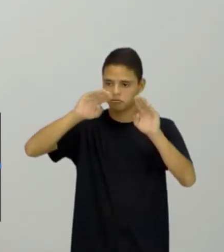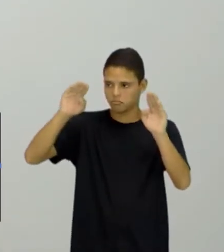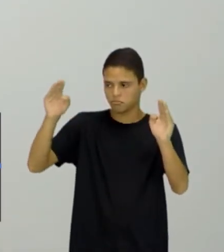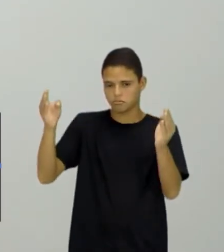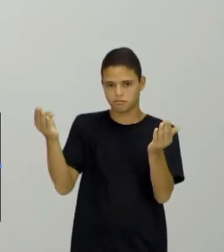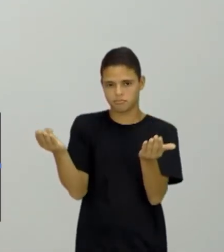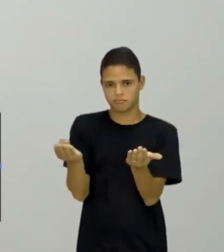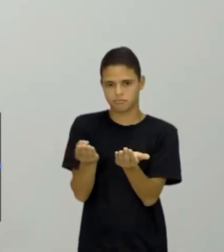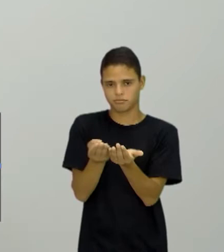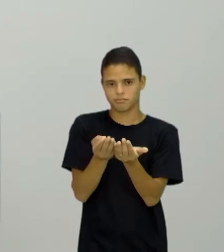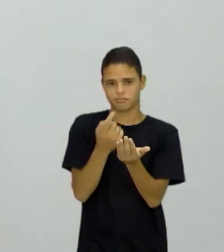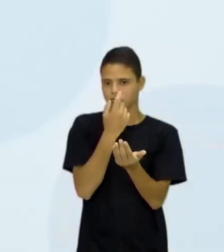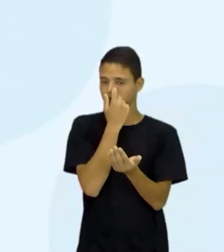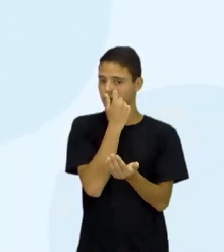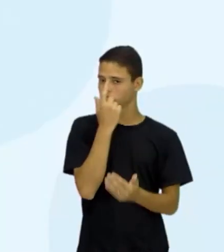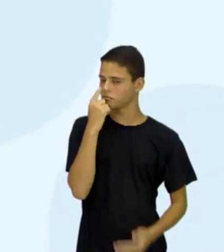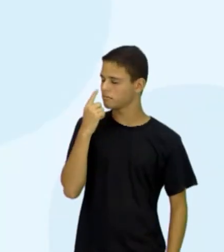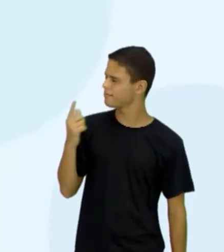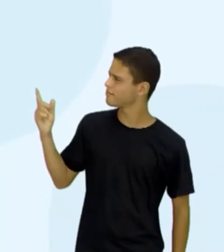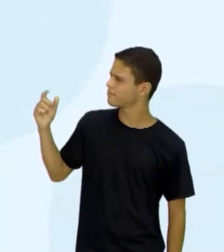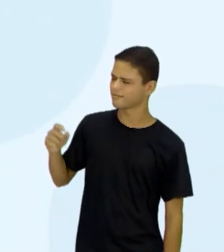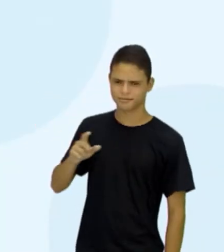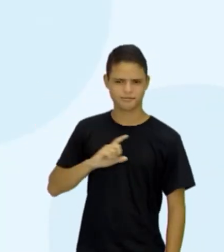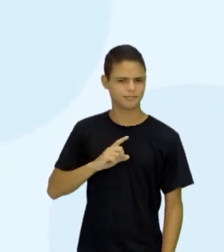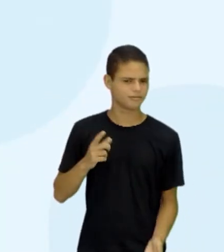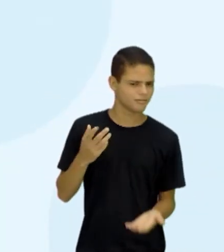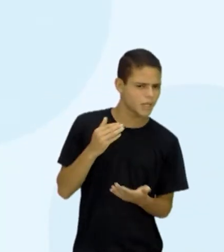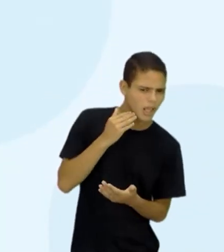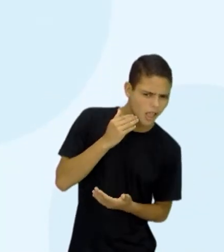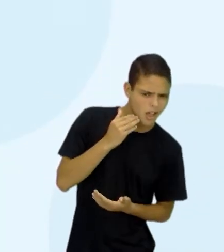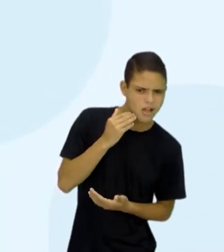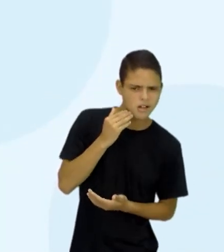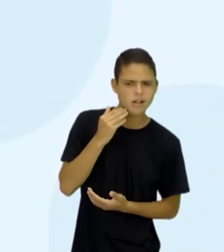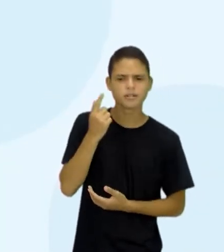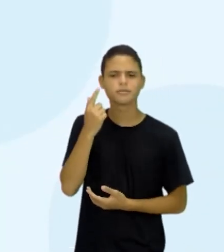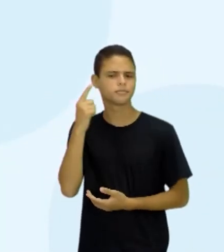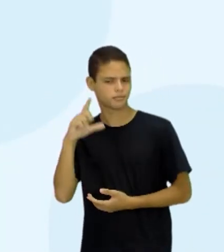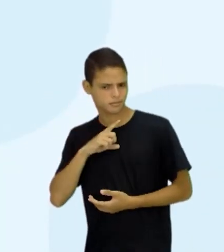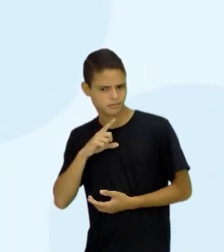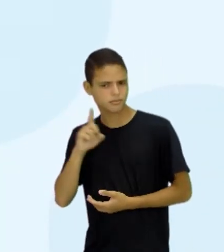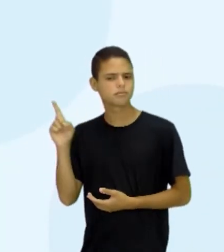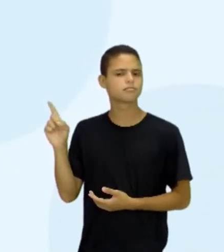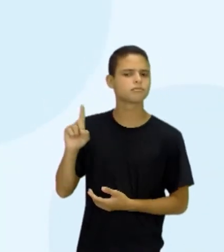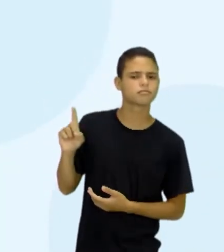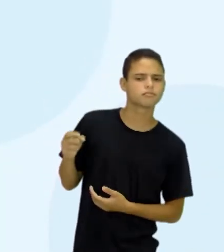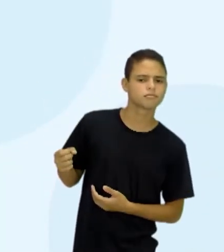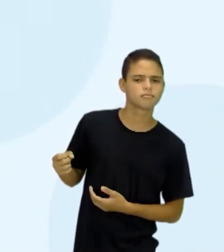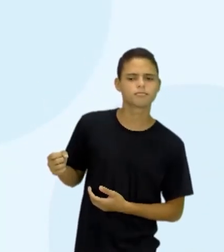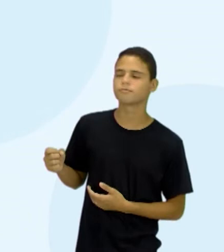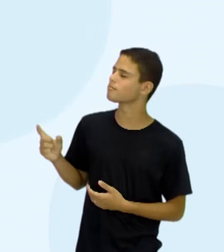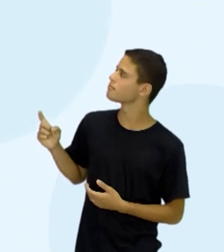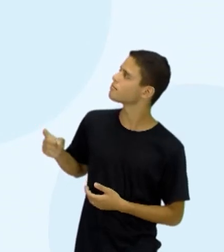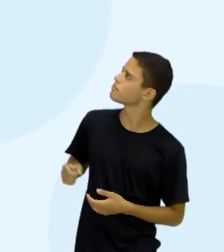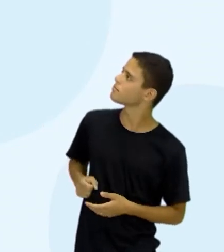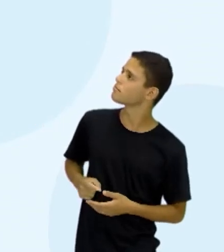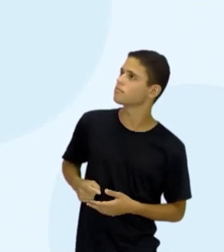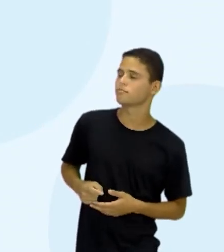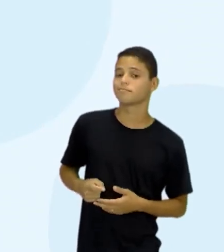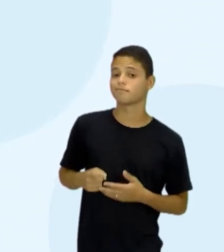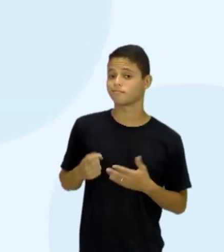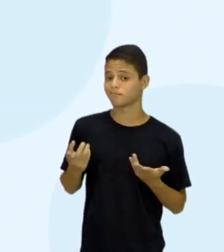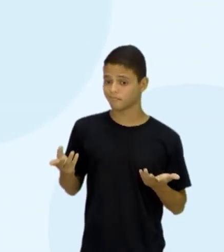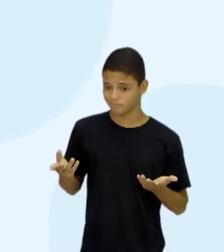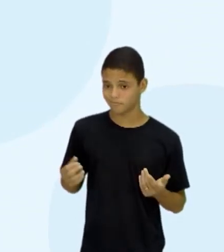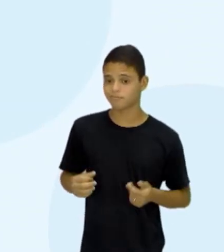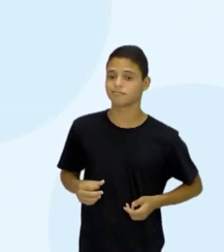nessa imagem que eu estou te mostrando ou não? Dá uma olhadinha aí com bastante cuidado. Não adianta você querer colar da aula anterior,